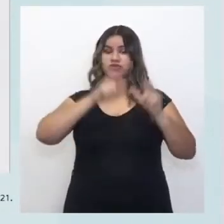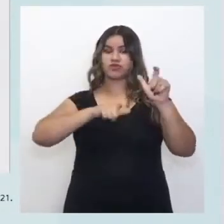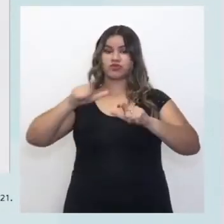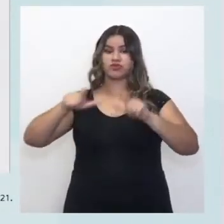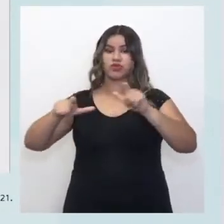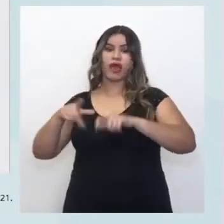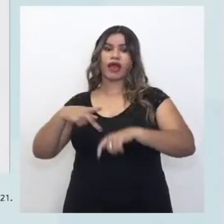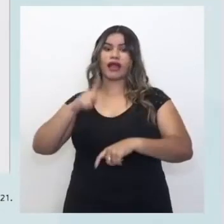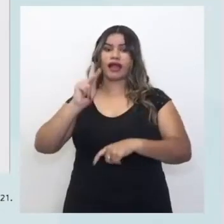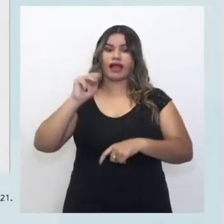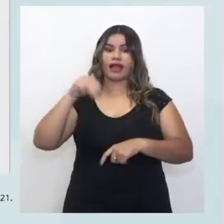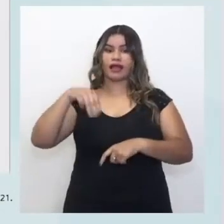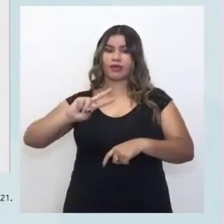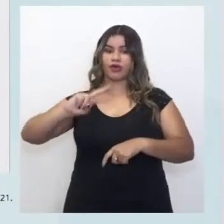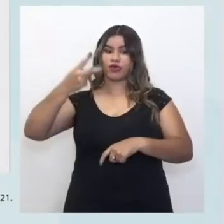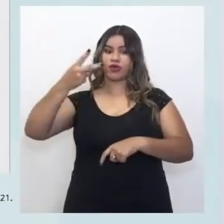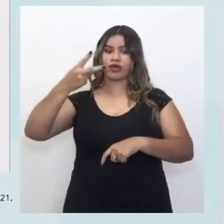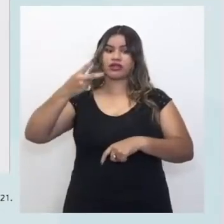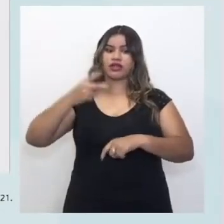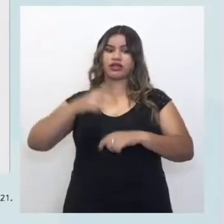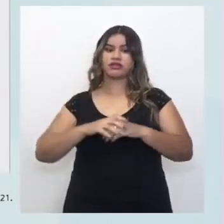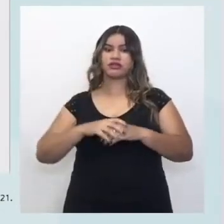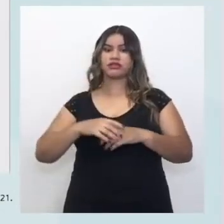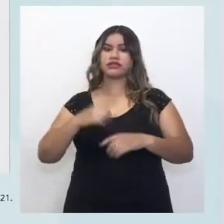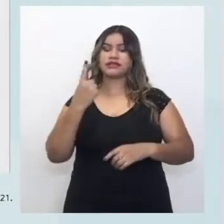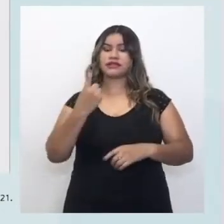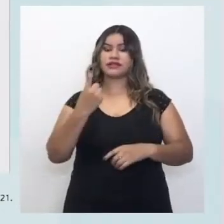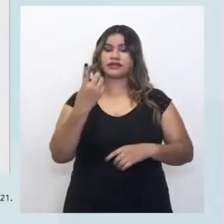pegamos Bangladesh, que tem